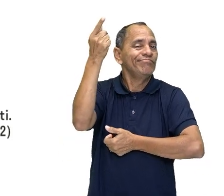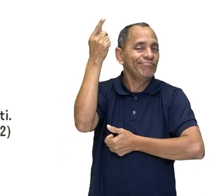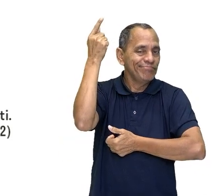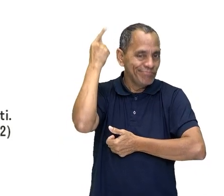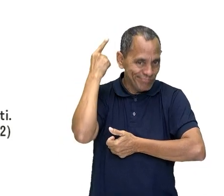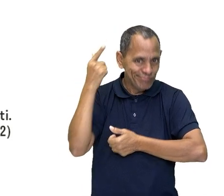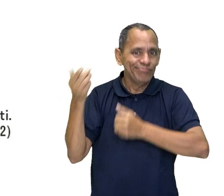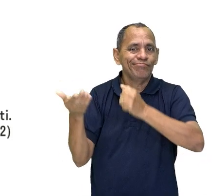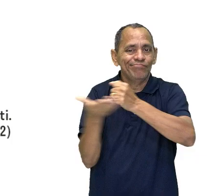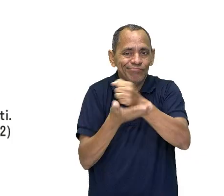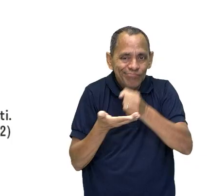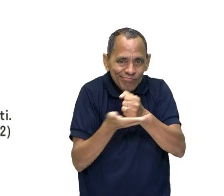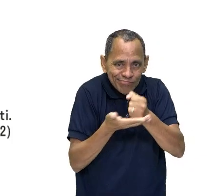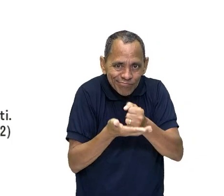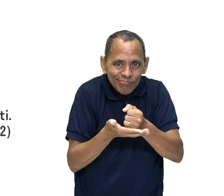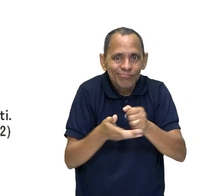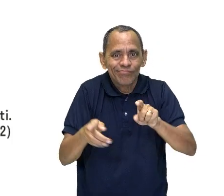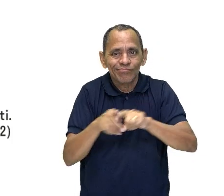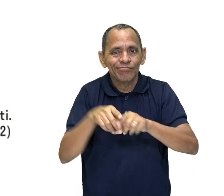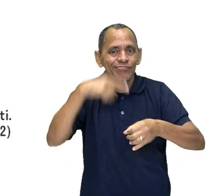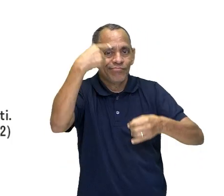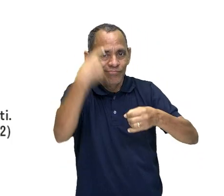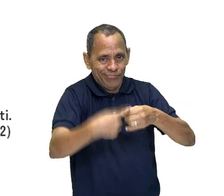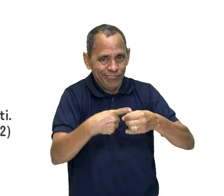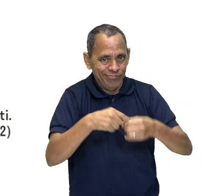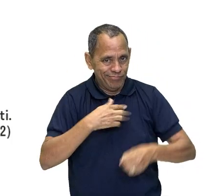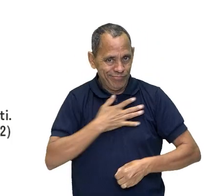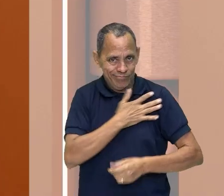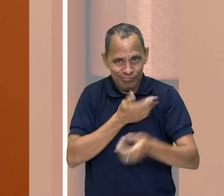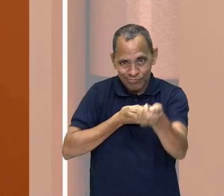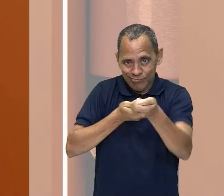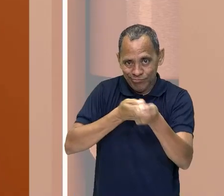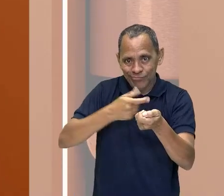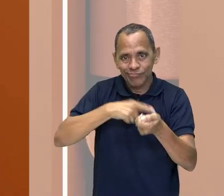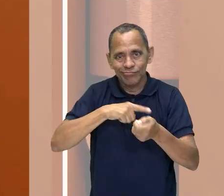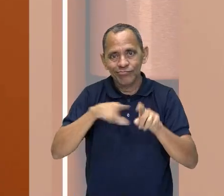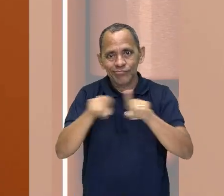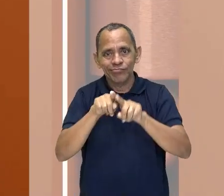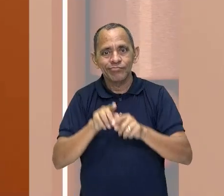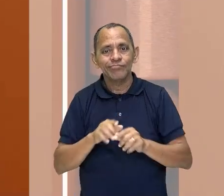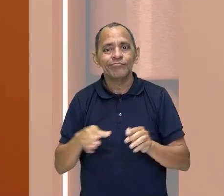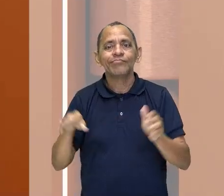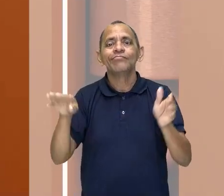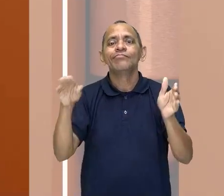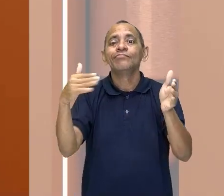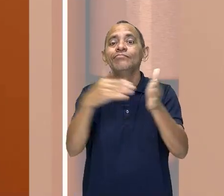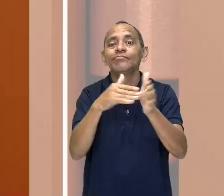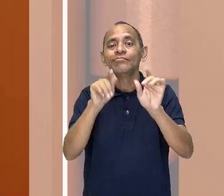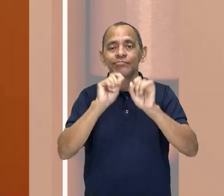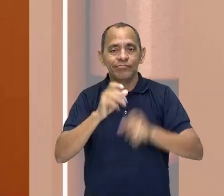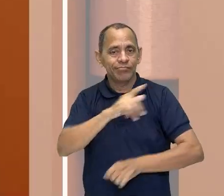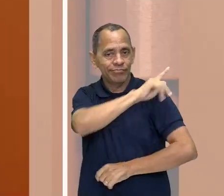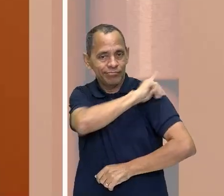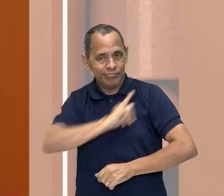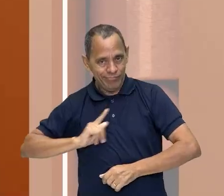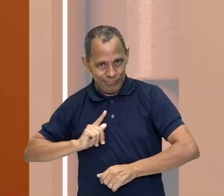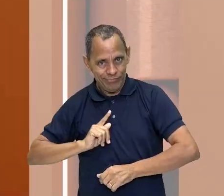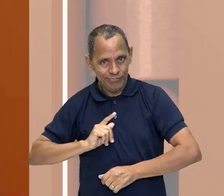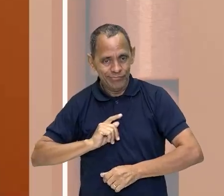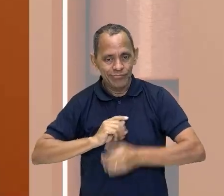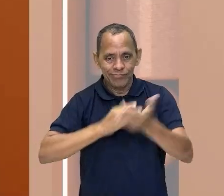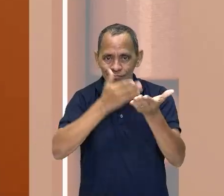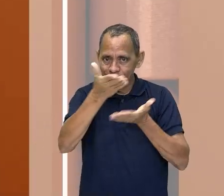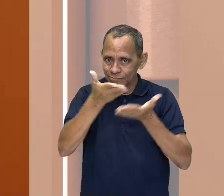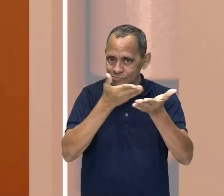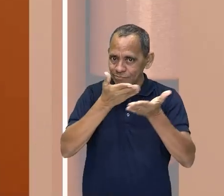ali, os municípios, o coronel que controlava, até o próprio presidente da República, tudo através da troca de